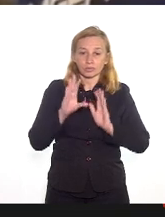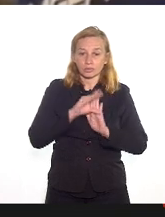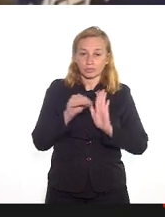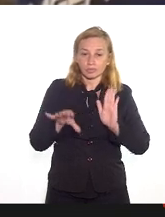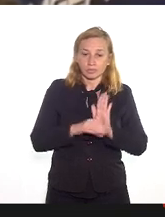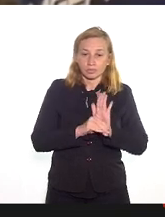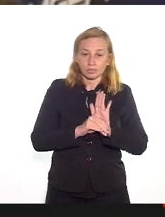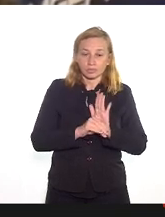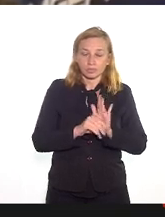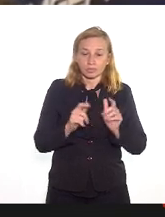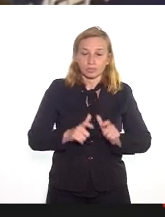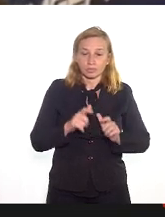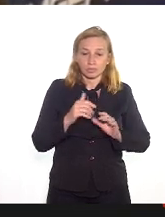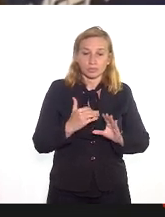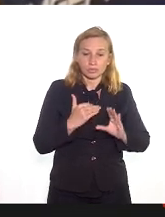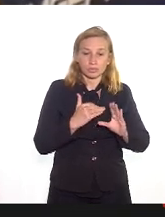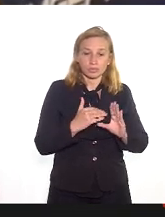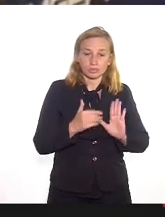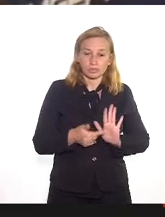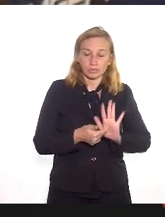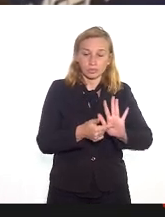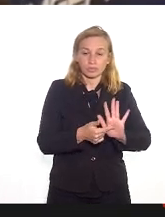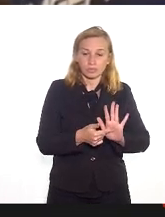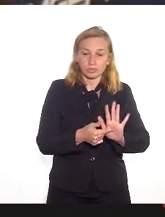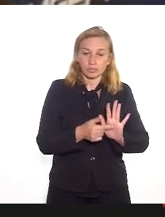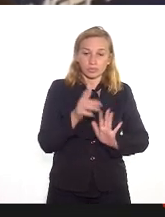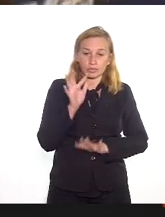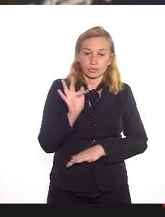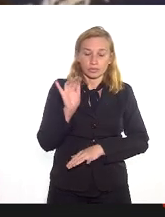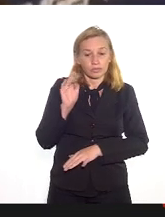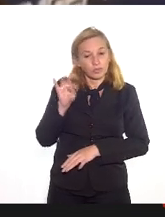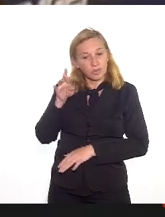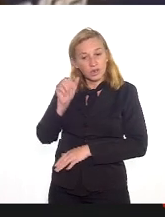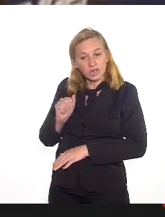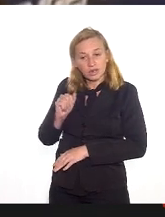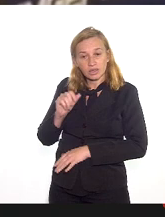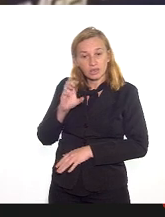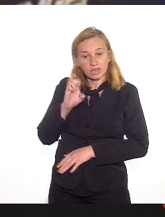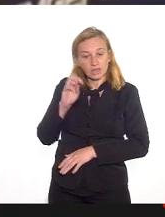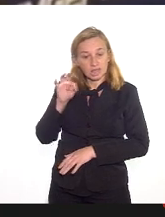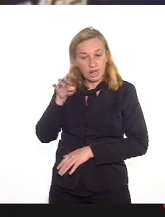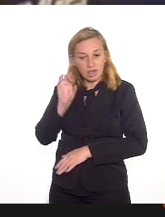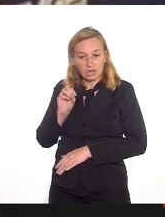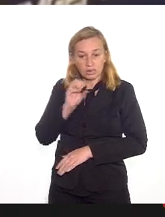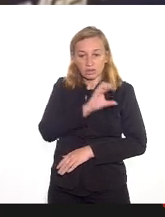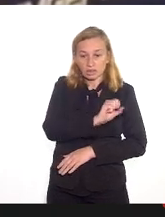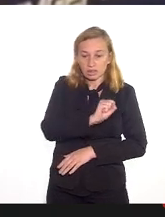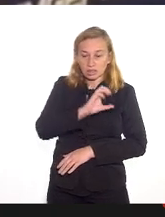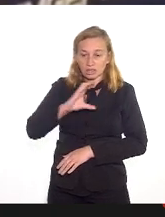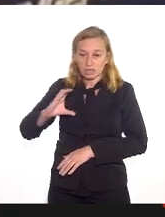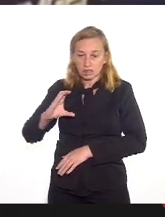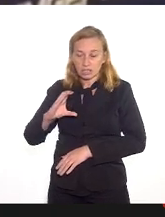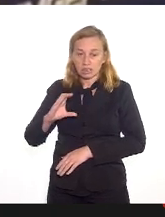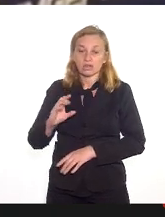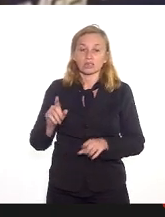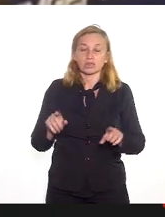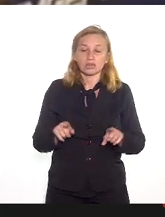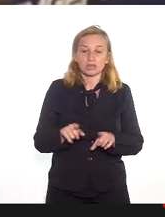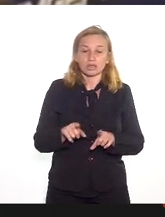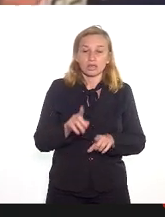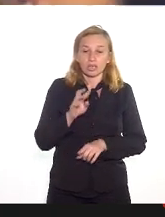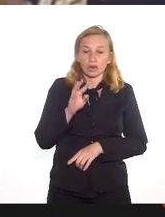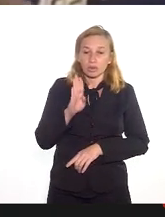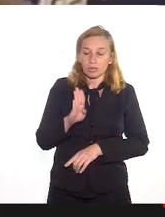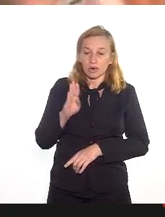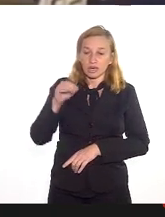é dada pelo fabricante, o estaleiro lá em Santa Catarina, esse consórcio. E o BNDES nos